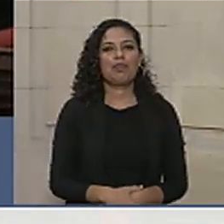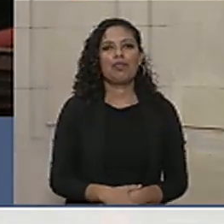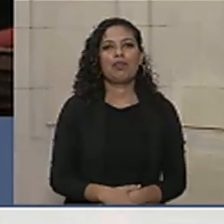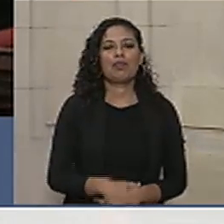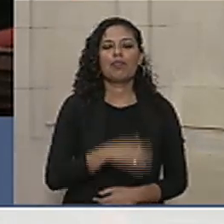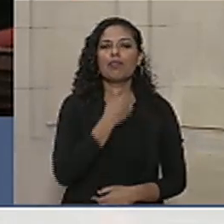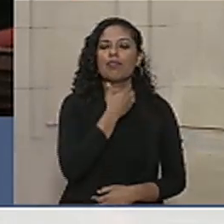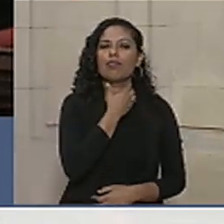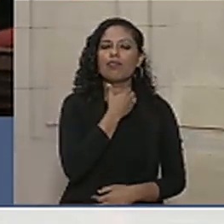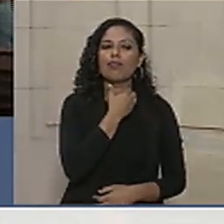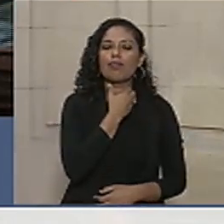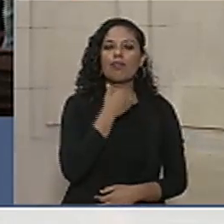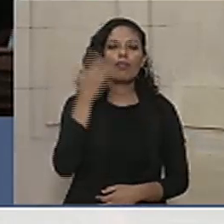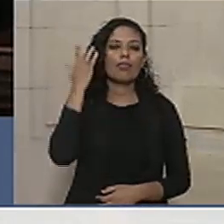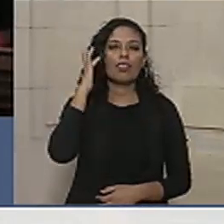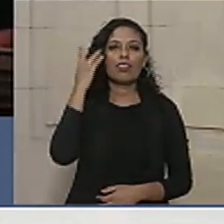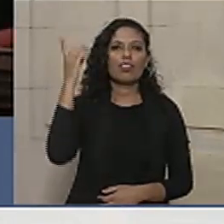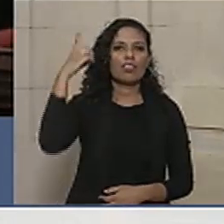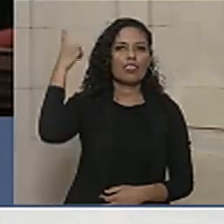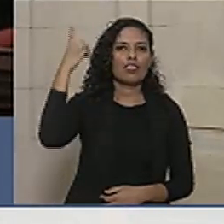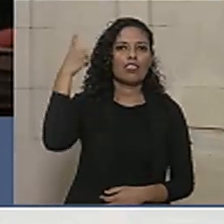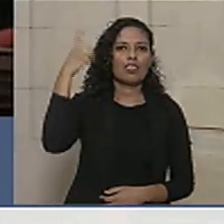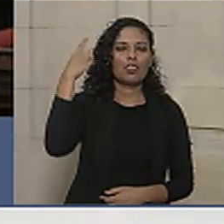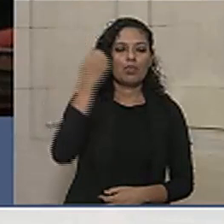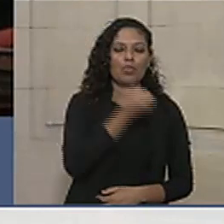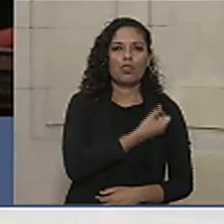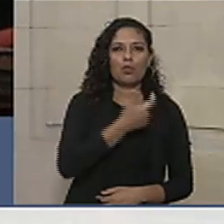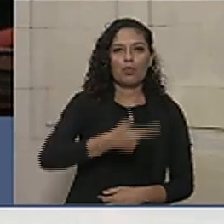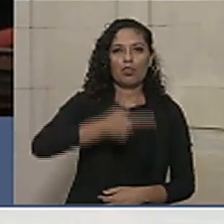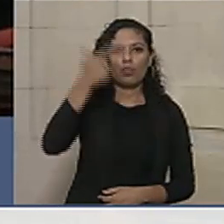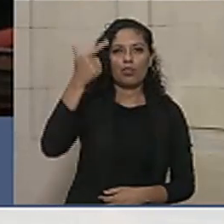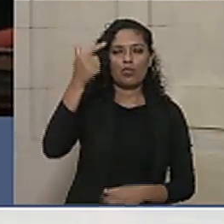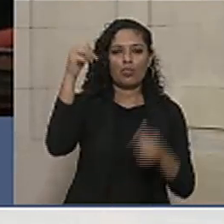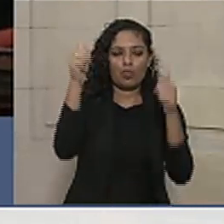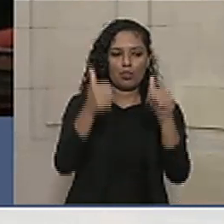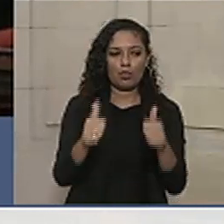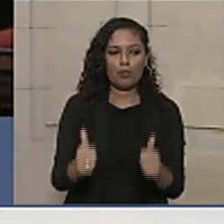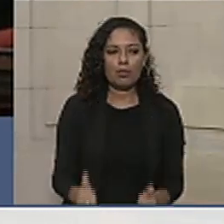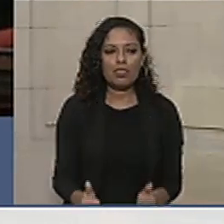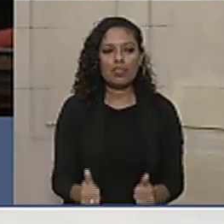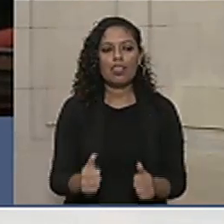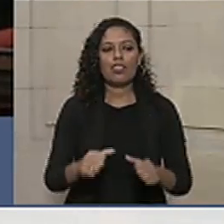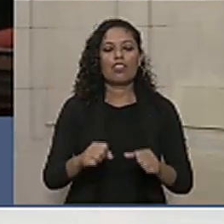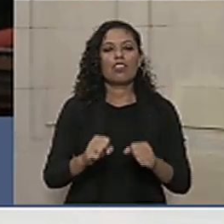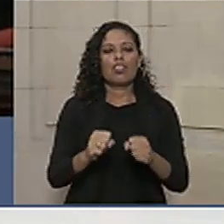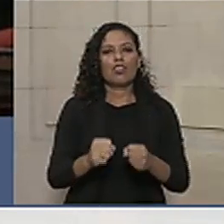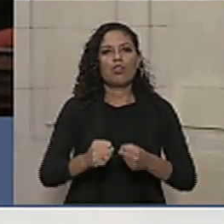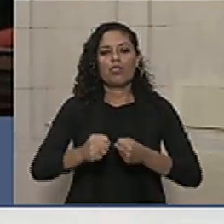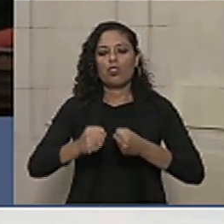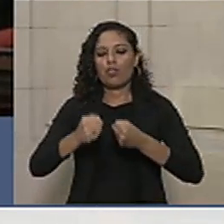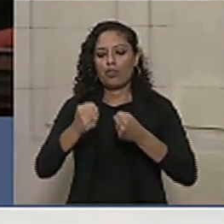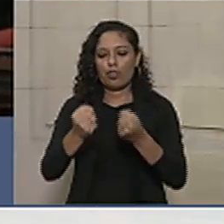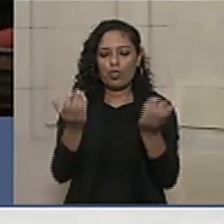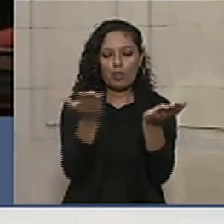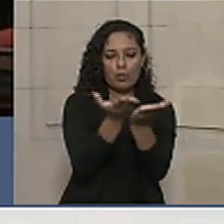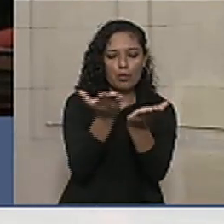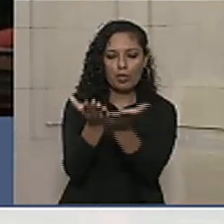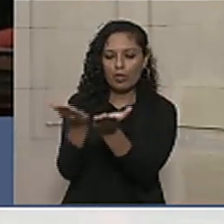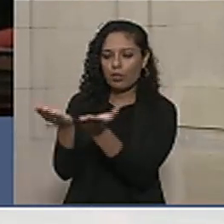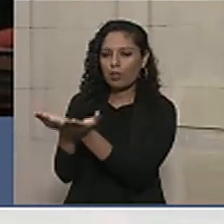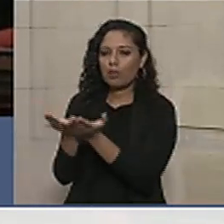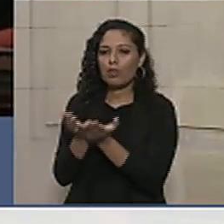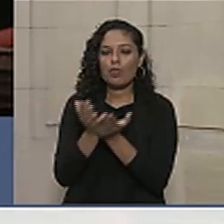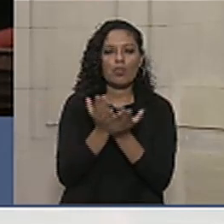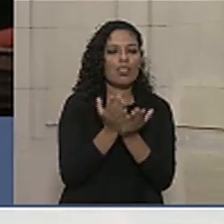Eu acho que o deputado Luiz Paulo hoje foi o número 2 em homenagem à luta pela igualdade racial no